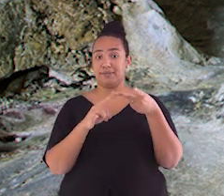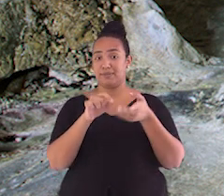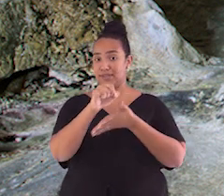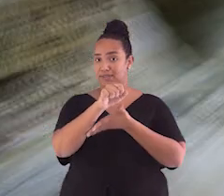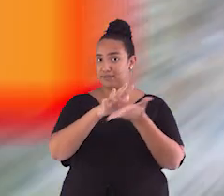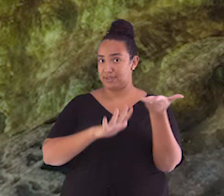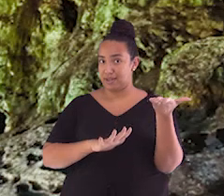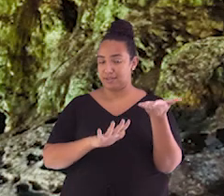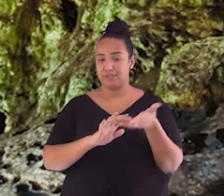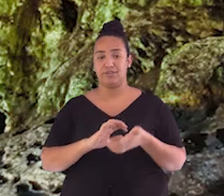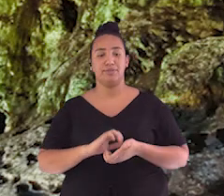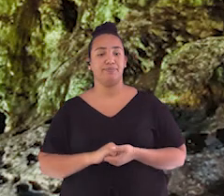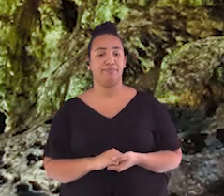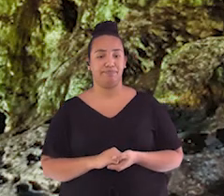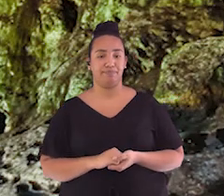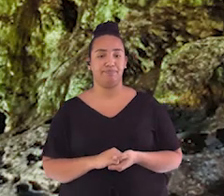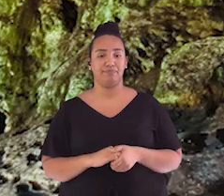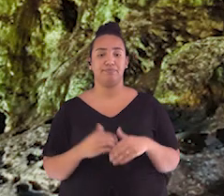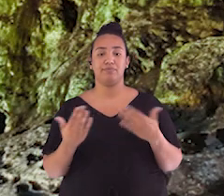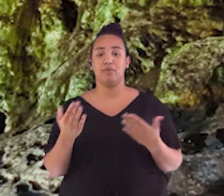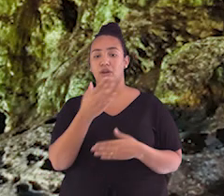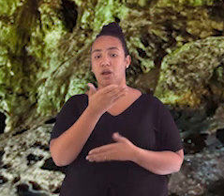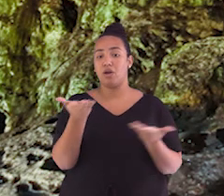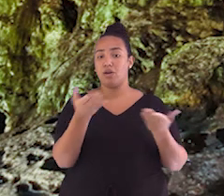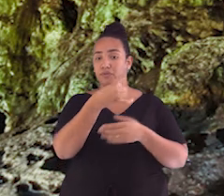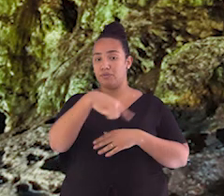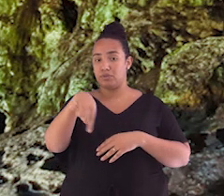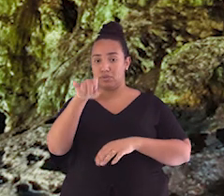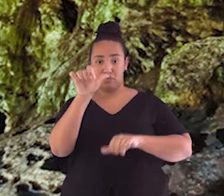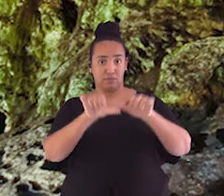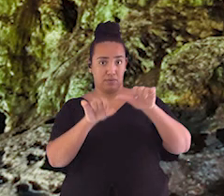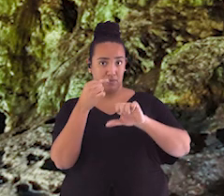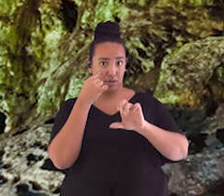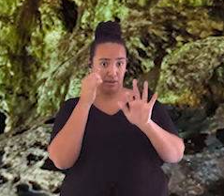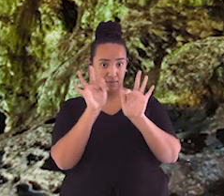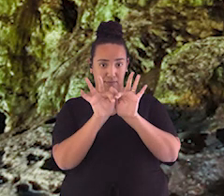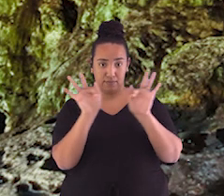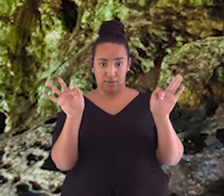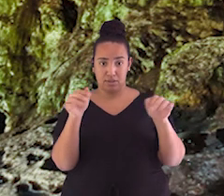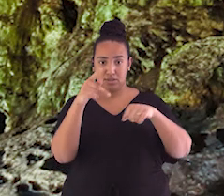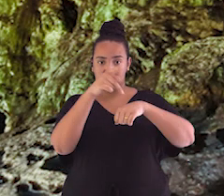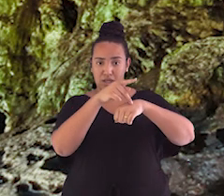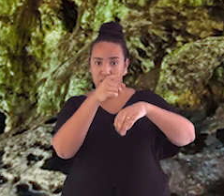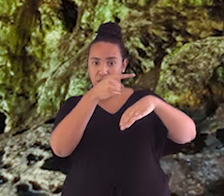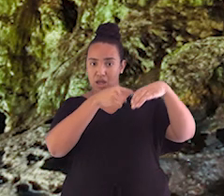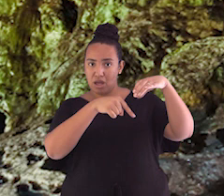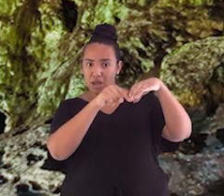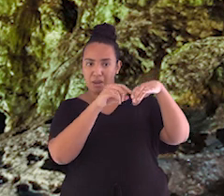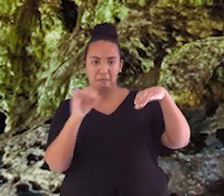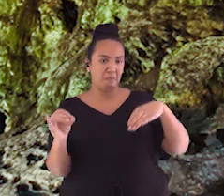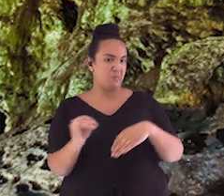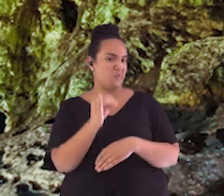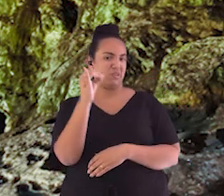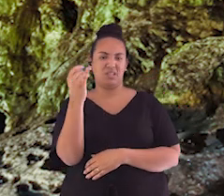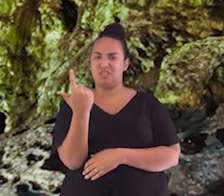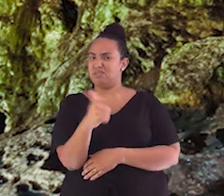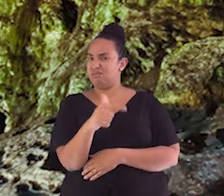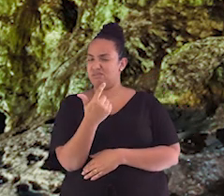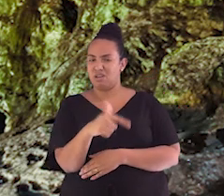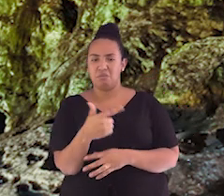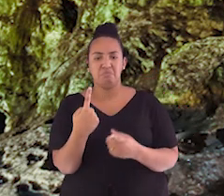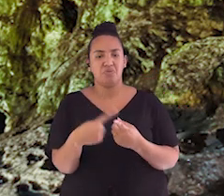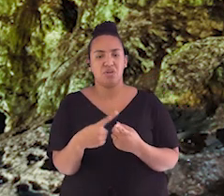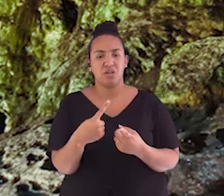questão. Analise a afirmação. As cavernas não são tão importantes assim,